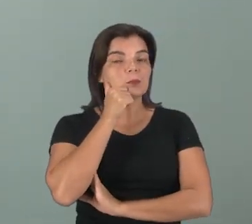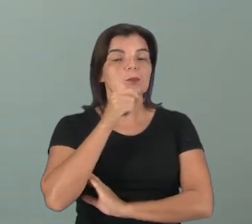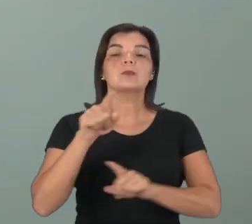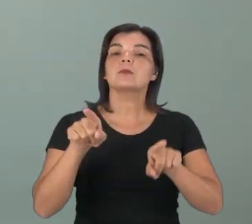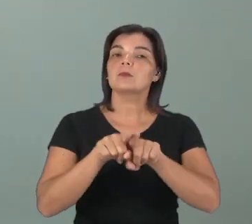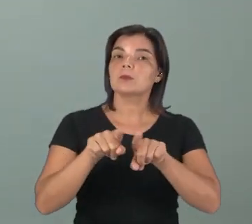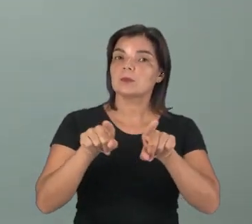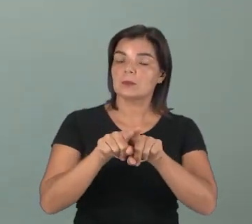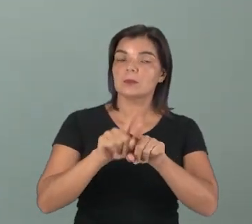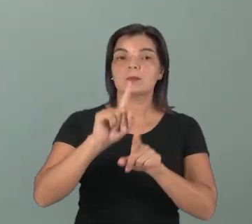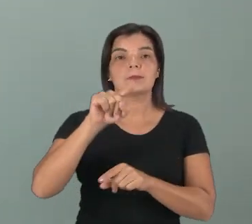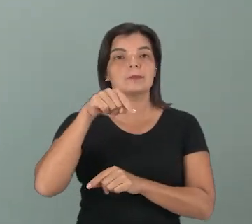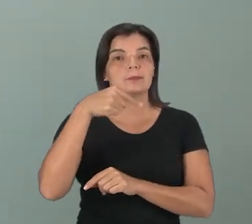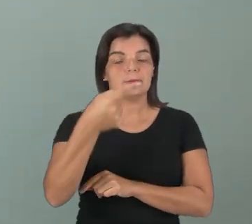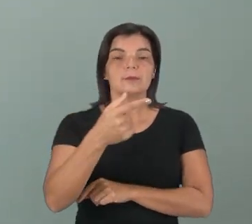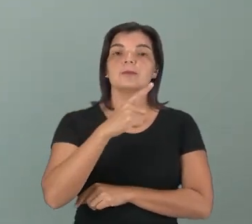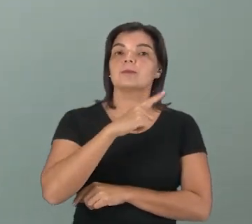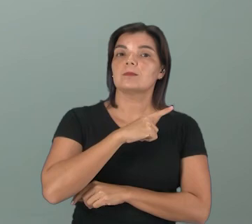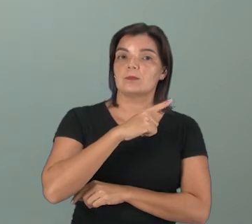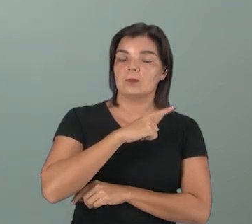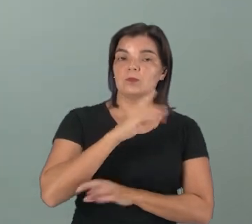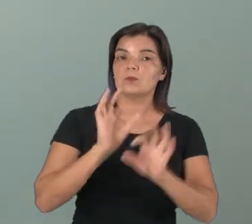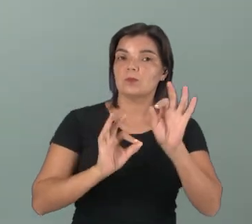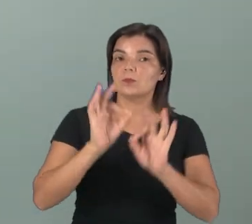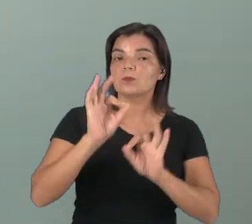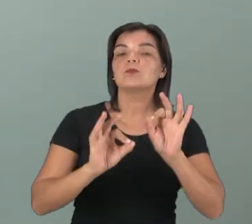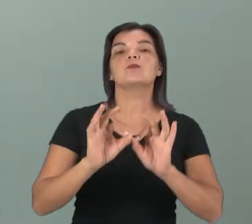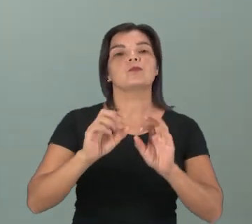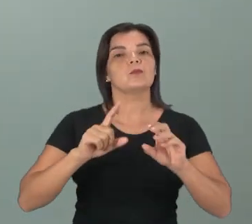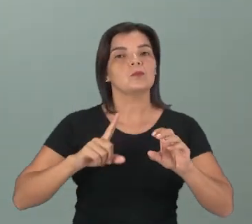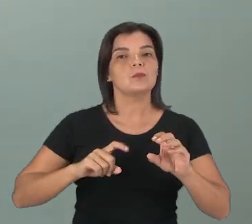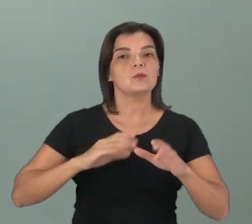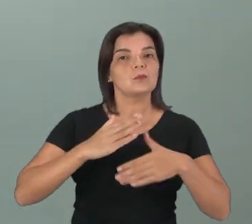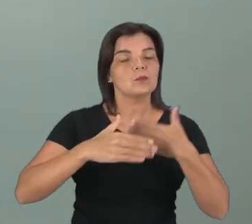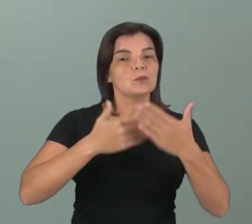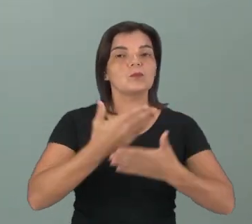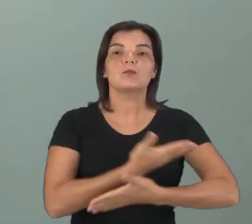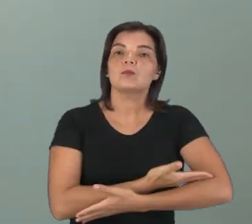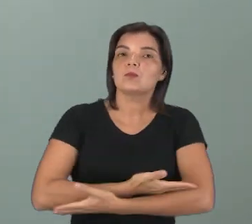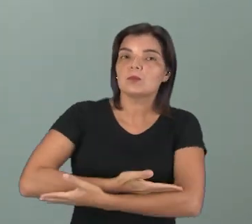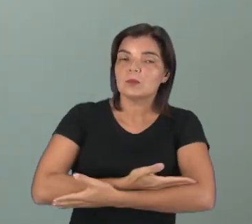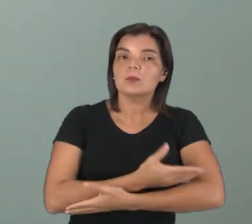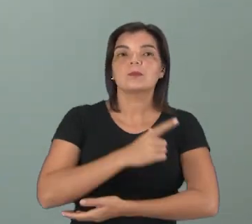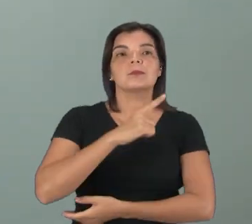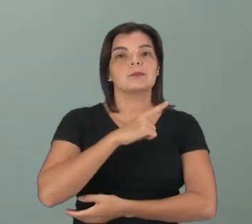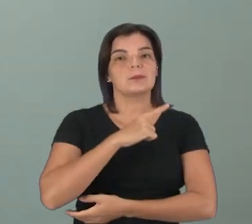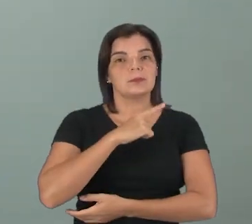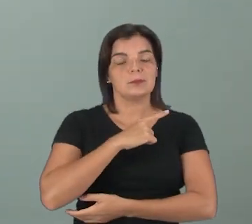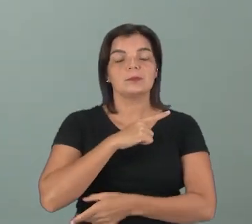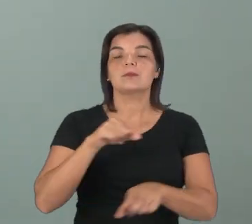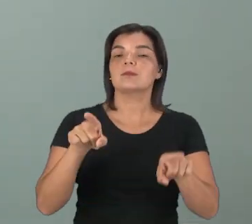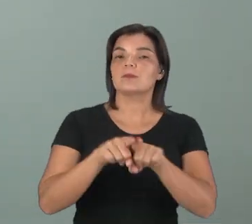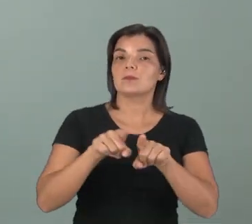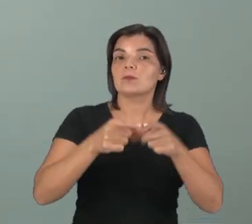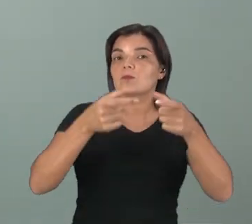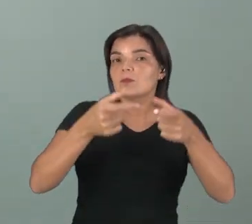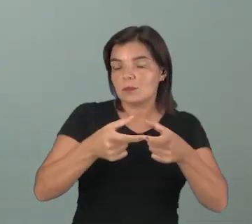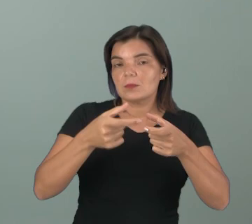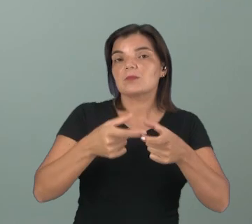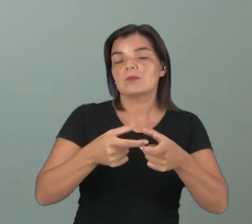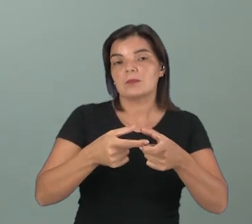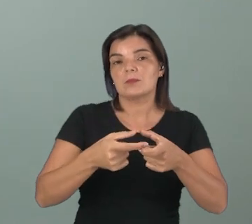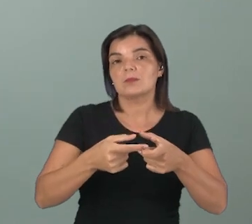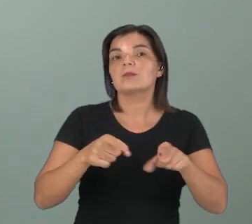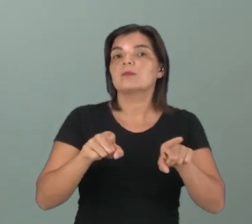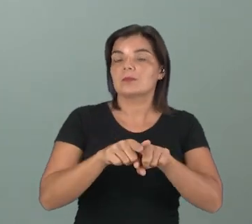e para que também, depois que a gente tenha aí a formação do feto, tenha o desenvolvimento dele, a gente tenha inclusive aí o local para